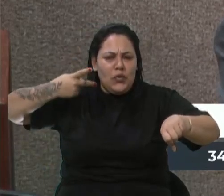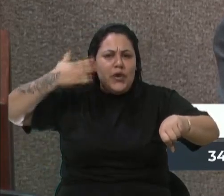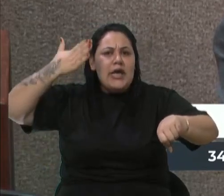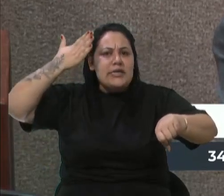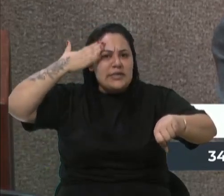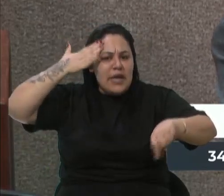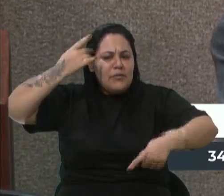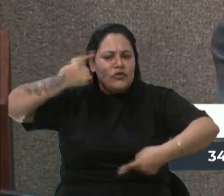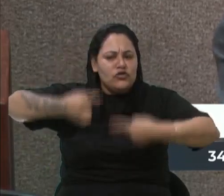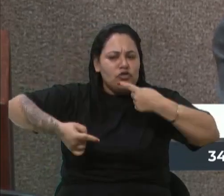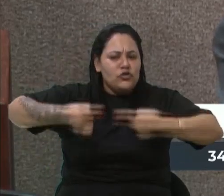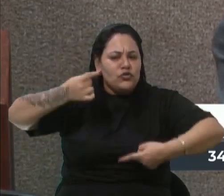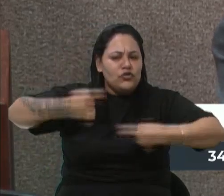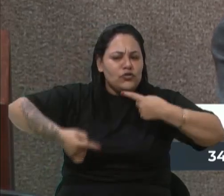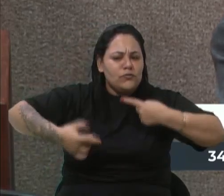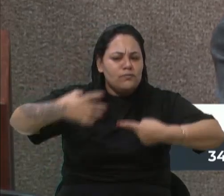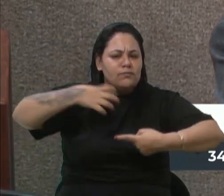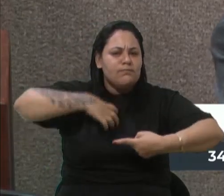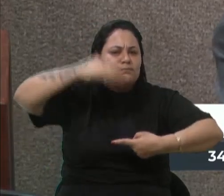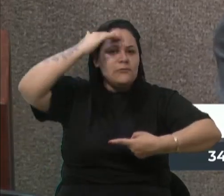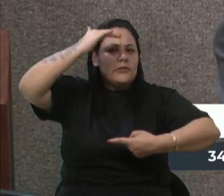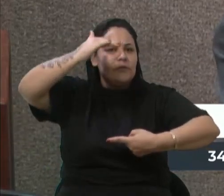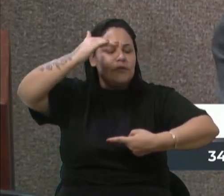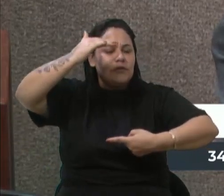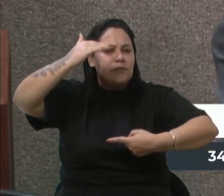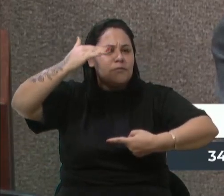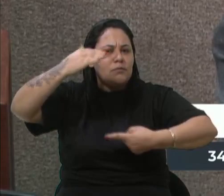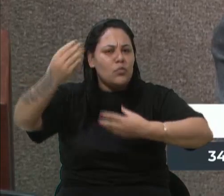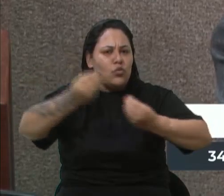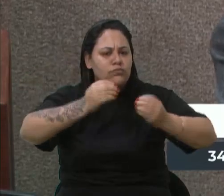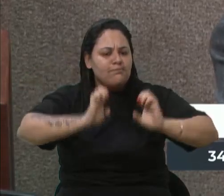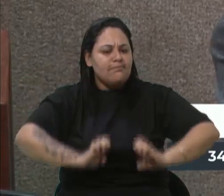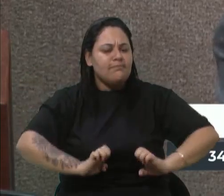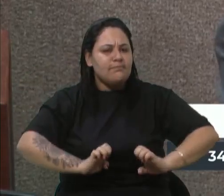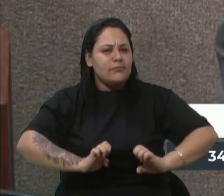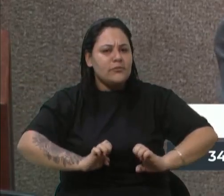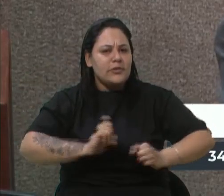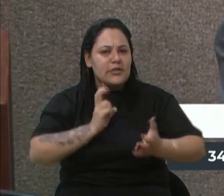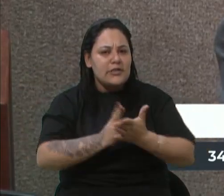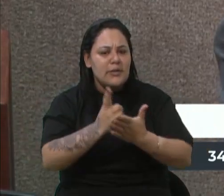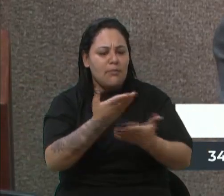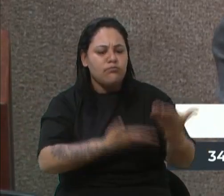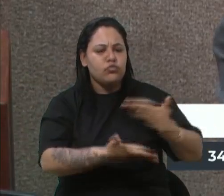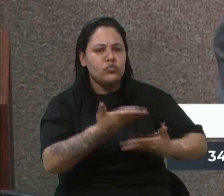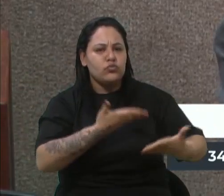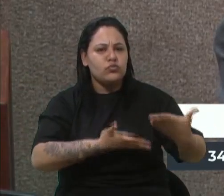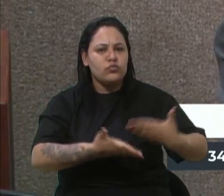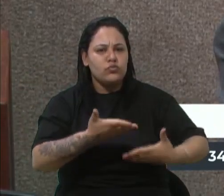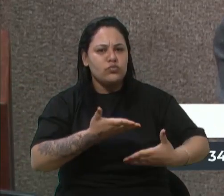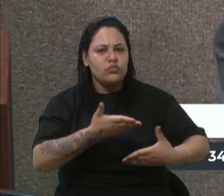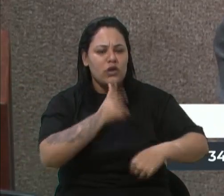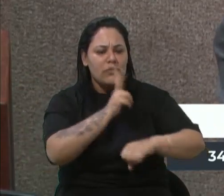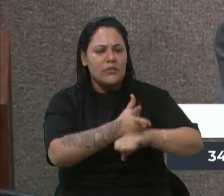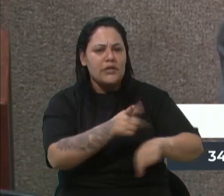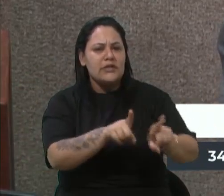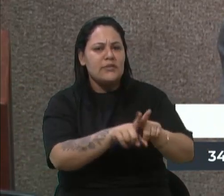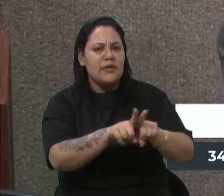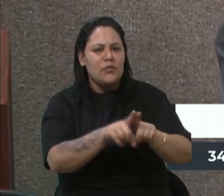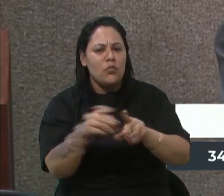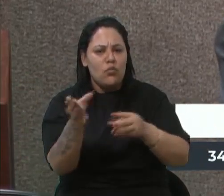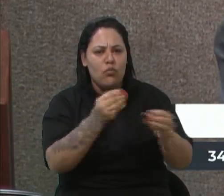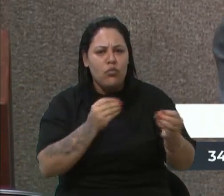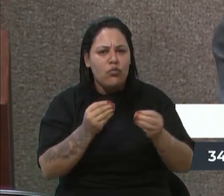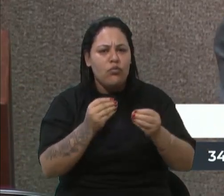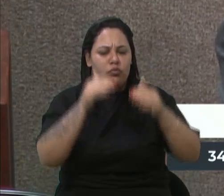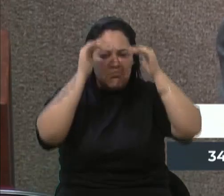com divergente de forma muito respeitosa muito respeitosa mesmo e sempre tratou a imprensa mesmo quando era criticado Com muito